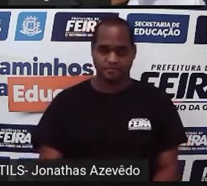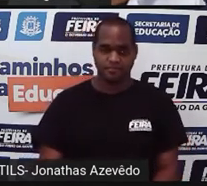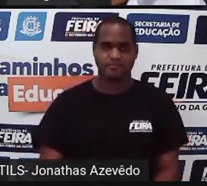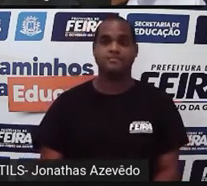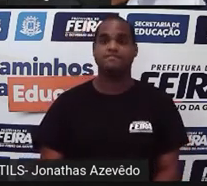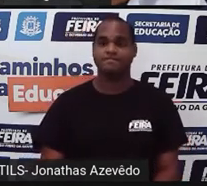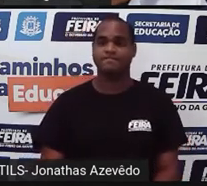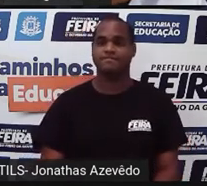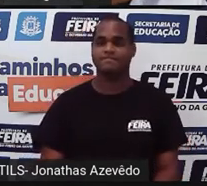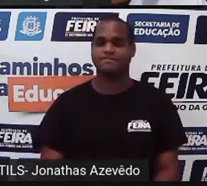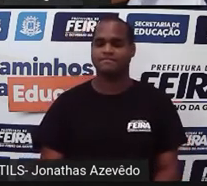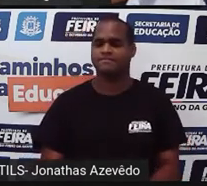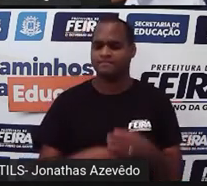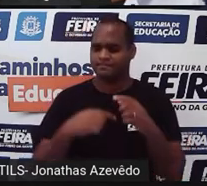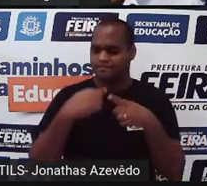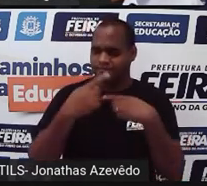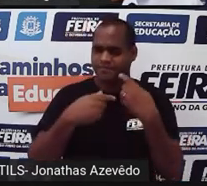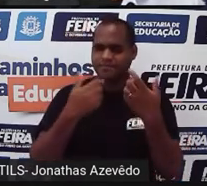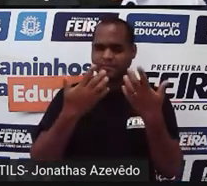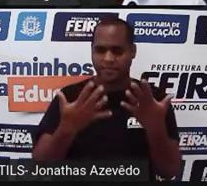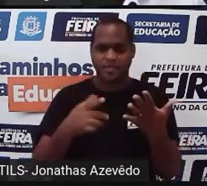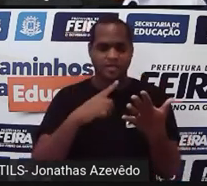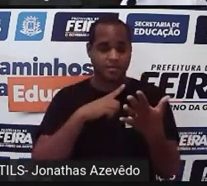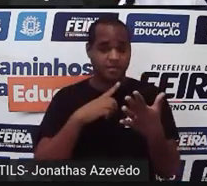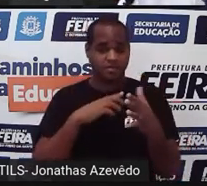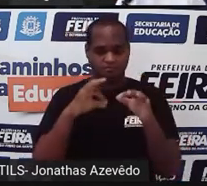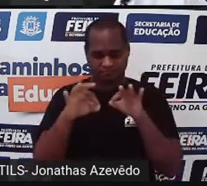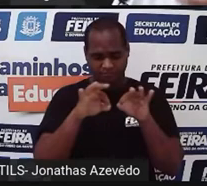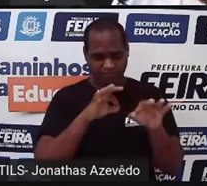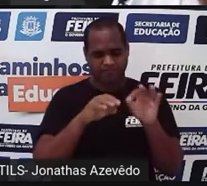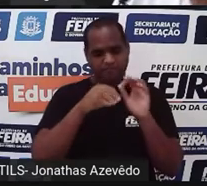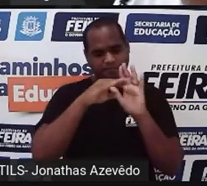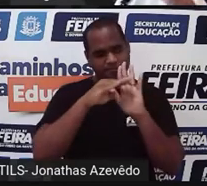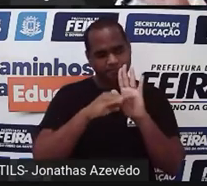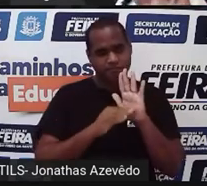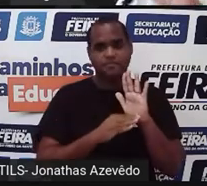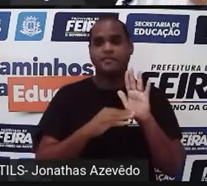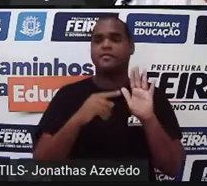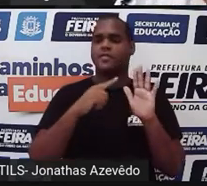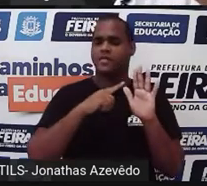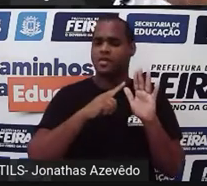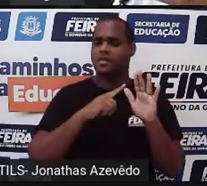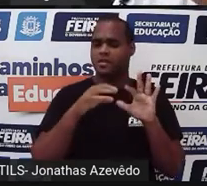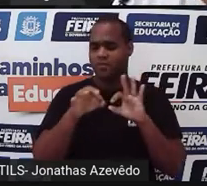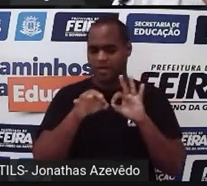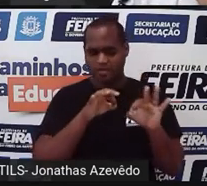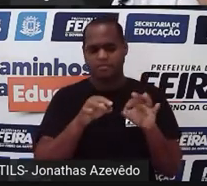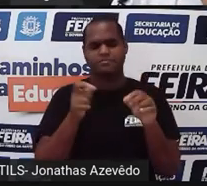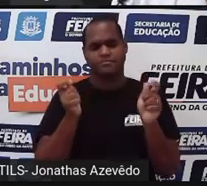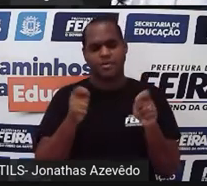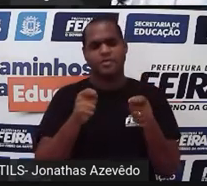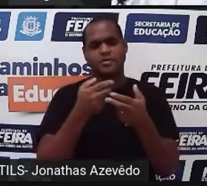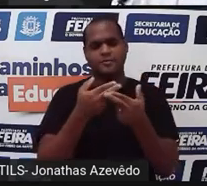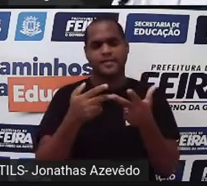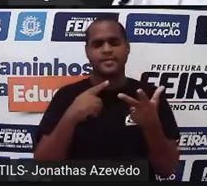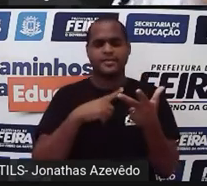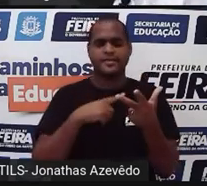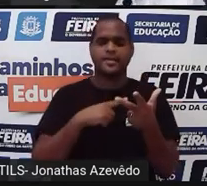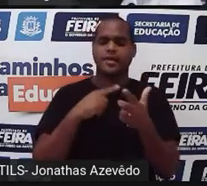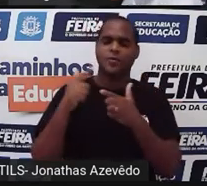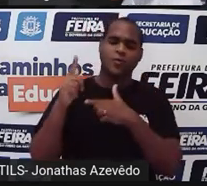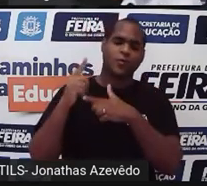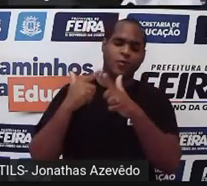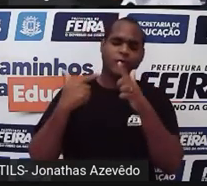Bom, depois que a gente fez essa organização da lista, com essa organização dá para a gente fazer agora umas